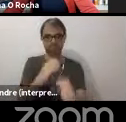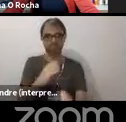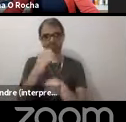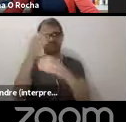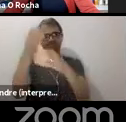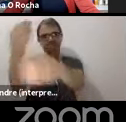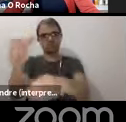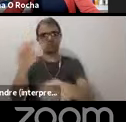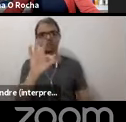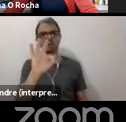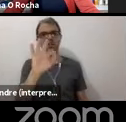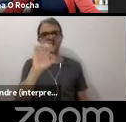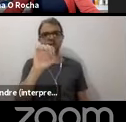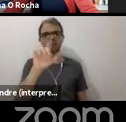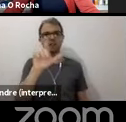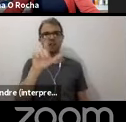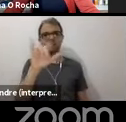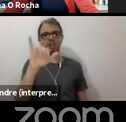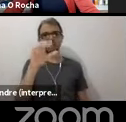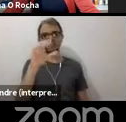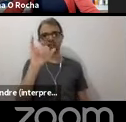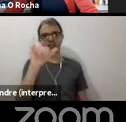feliz?